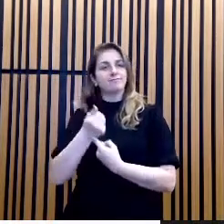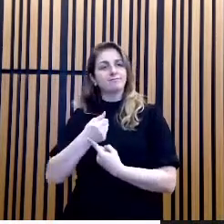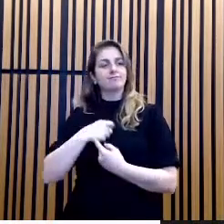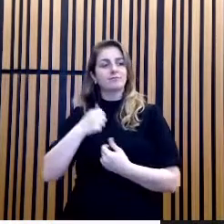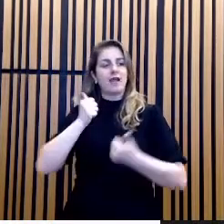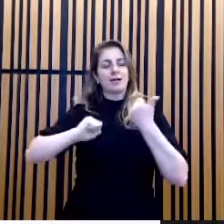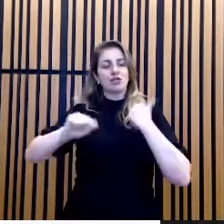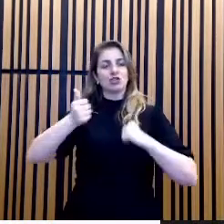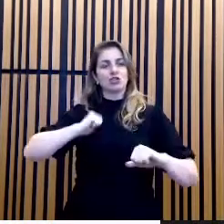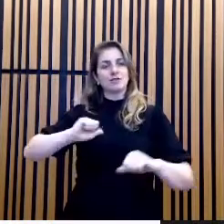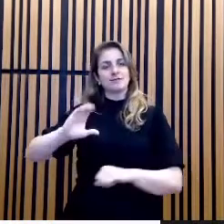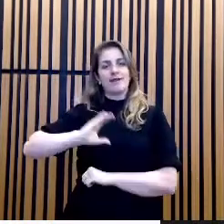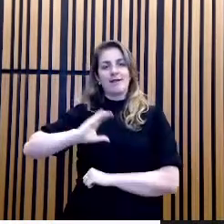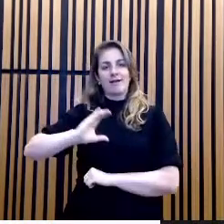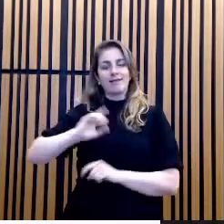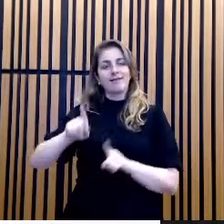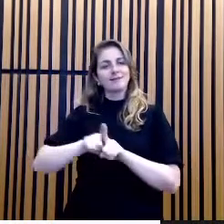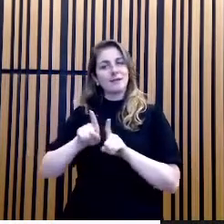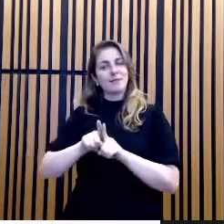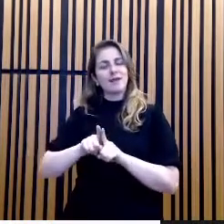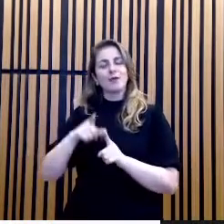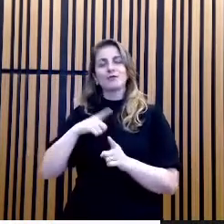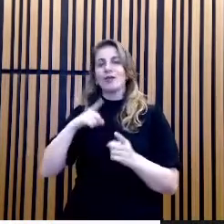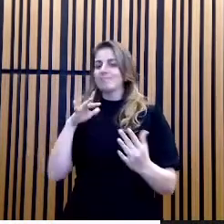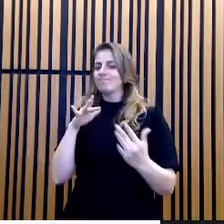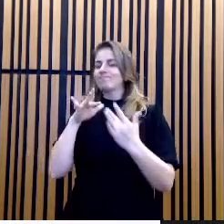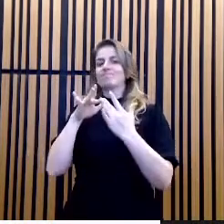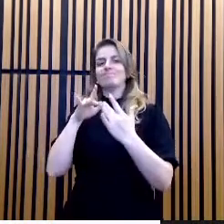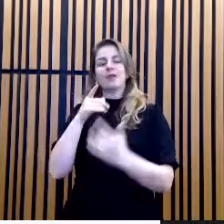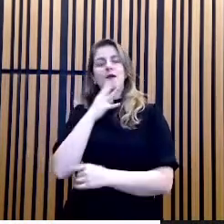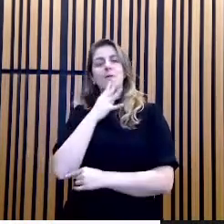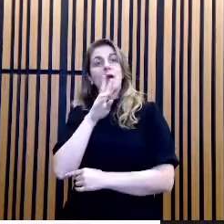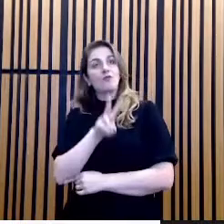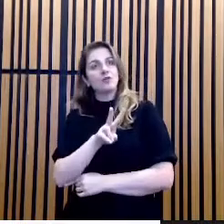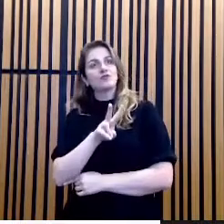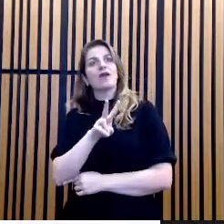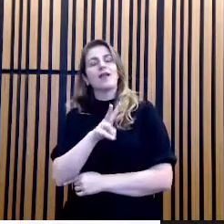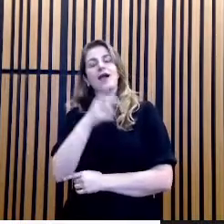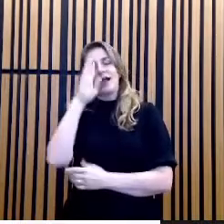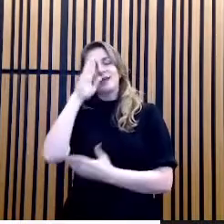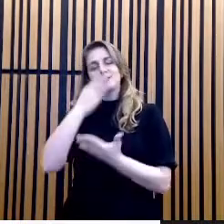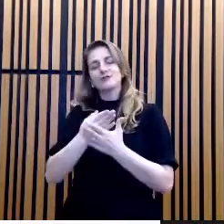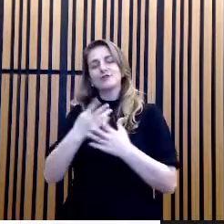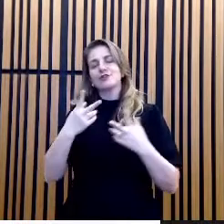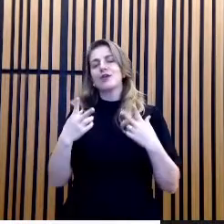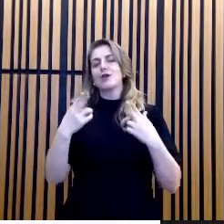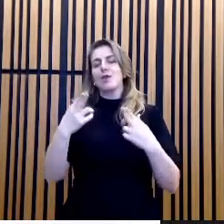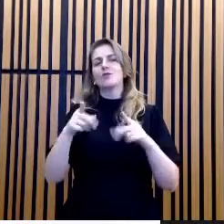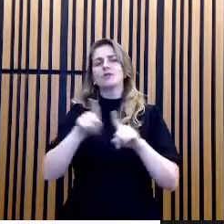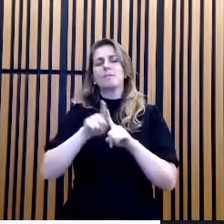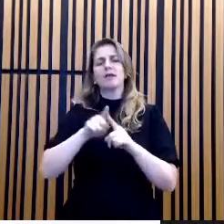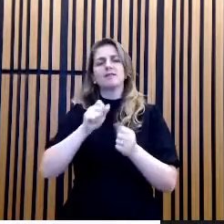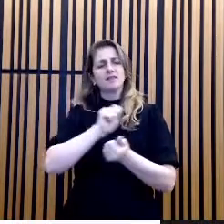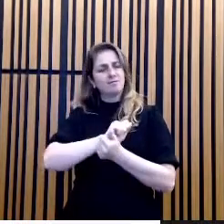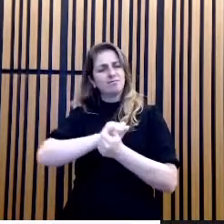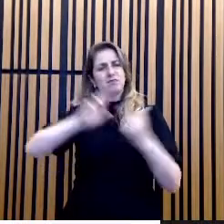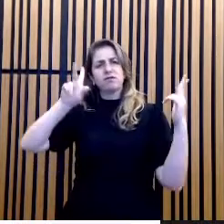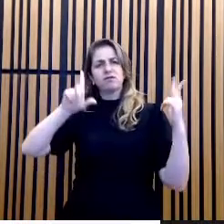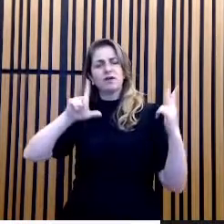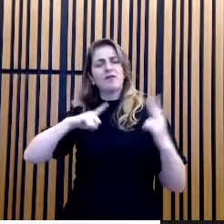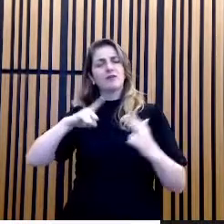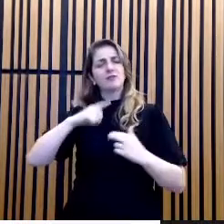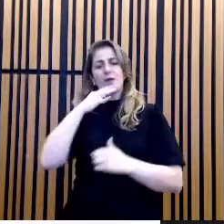canadense. Ela é incrível, tá? Eu me identifico muito com ela porque eu também sou uma mulher muito colorida e muito extravagante. Se eu fosse